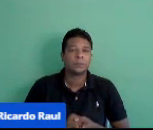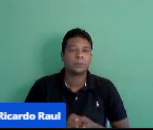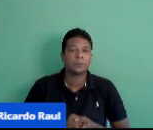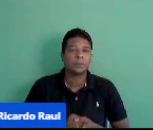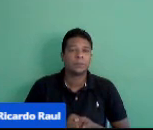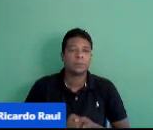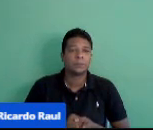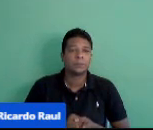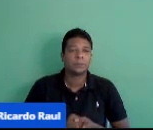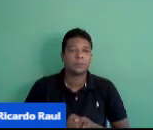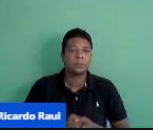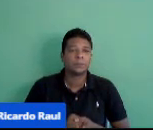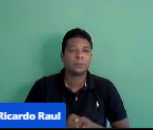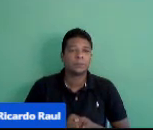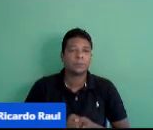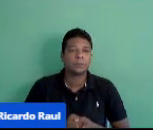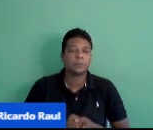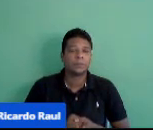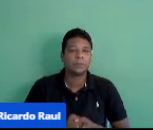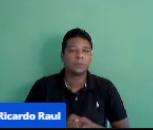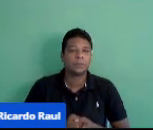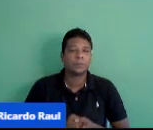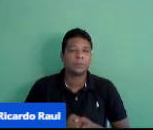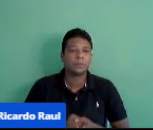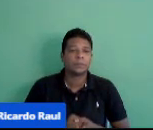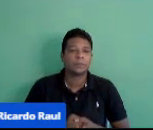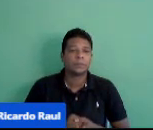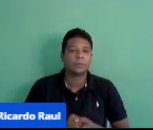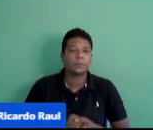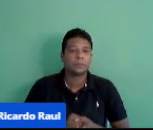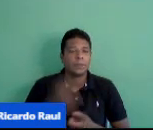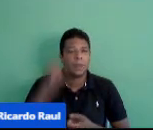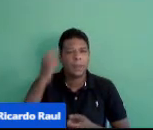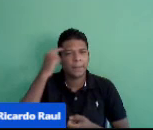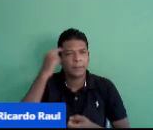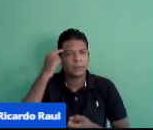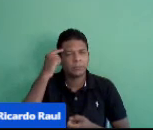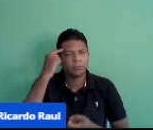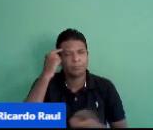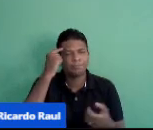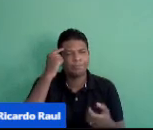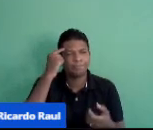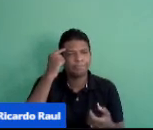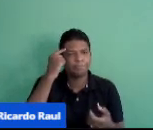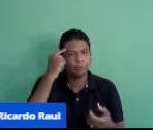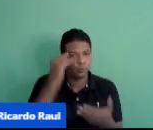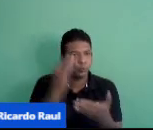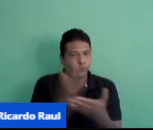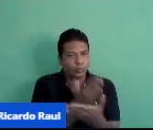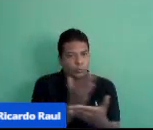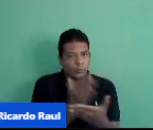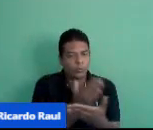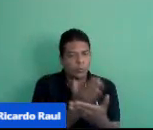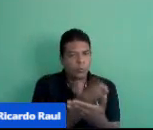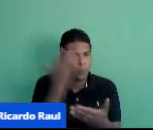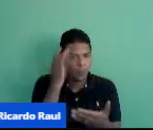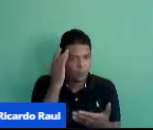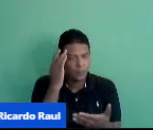com relação ao pensar assim nos cadernos e tal, eu acredito que vocês têm feito esse trabalho, vocês têm